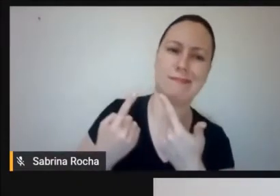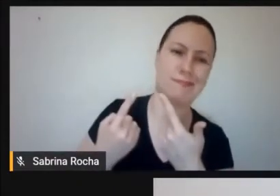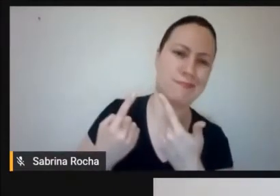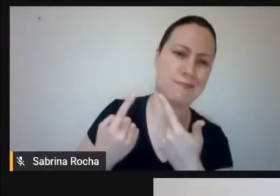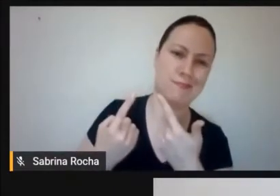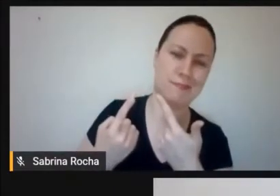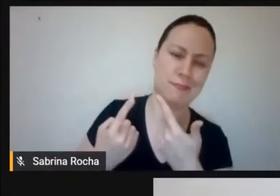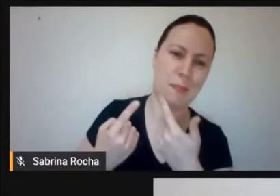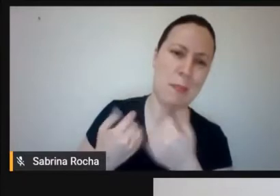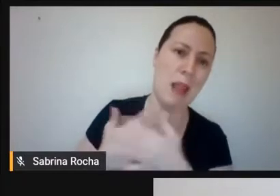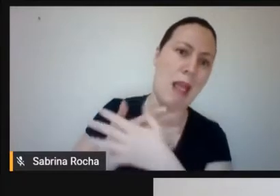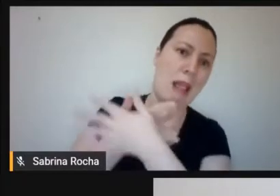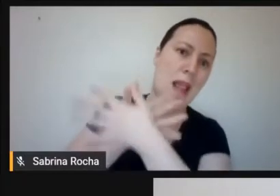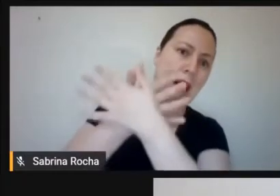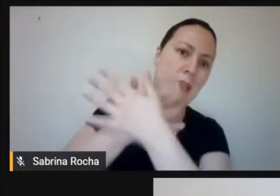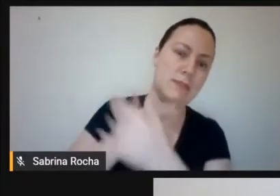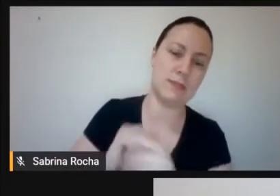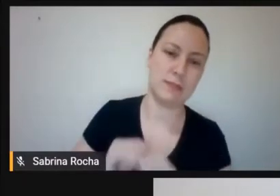borboletas.